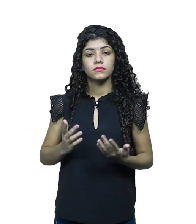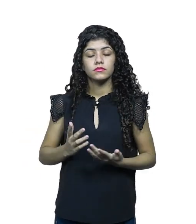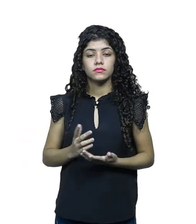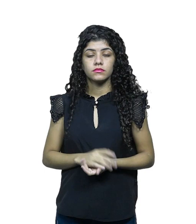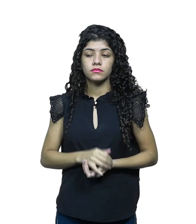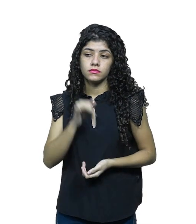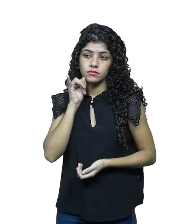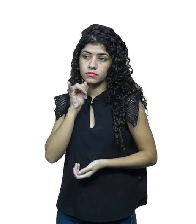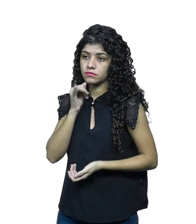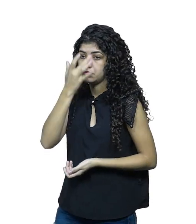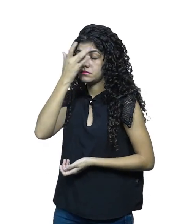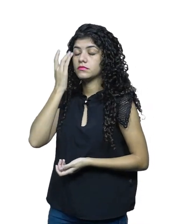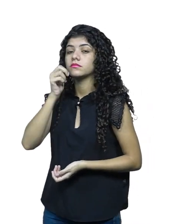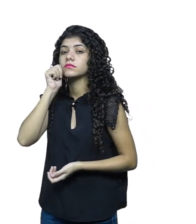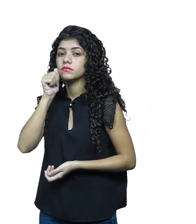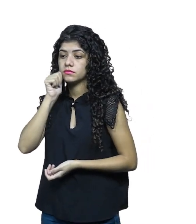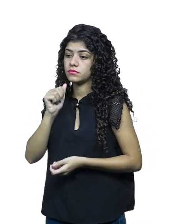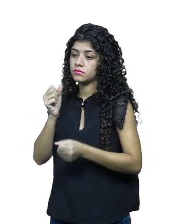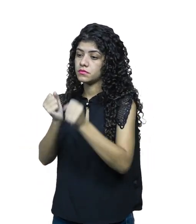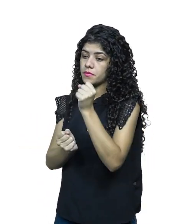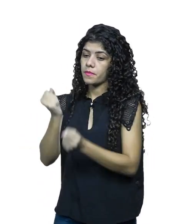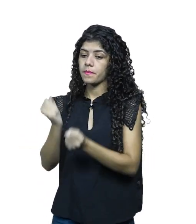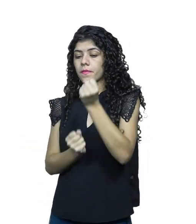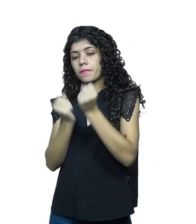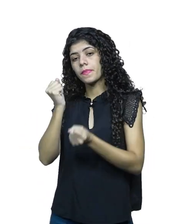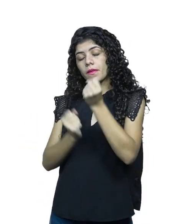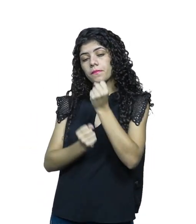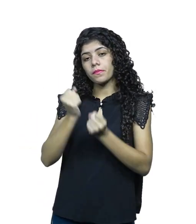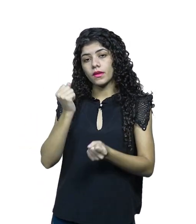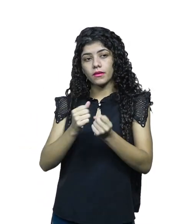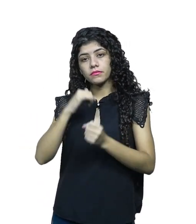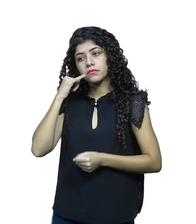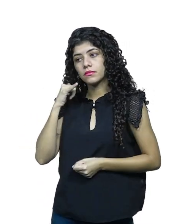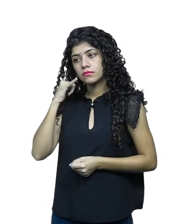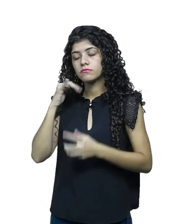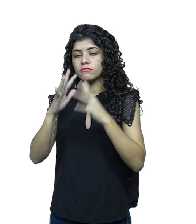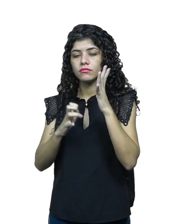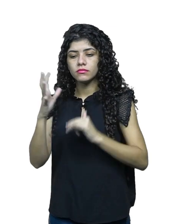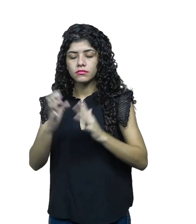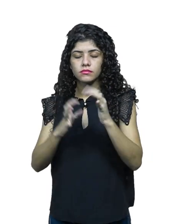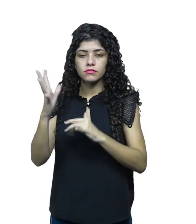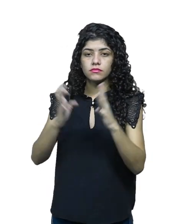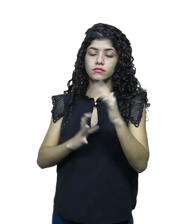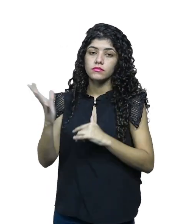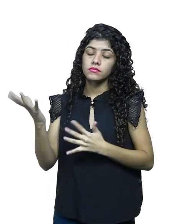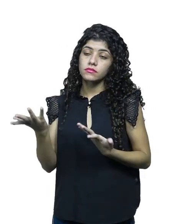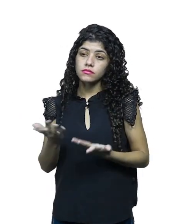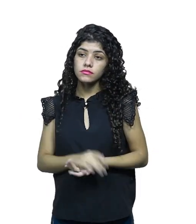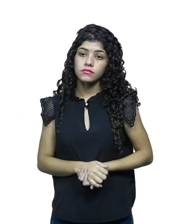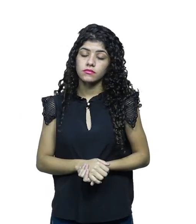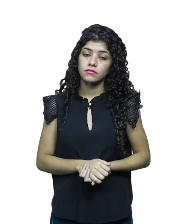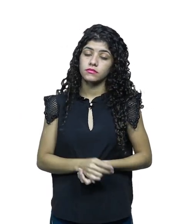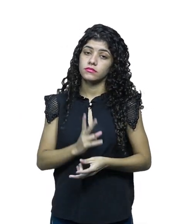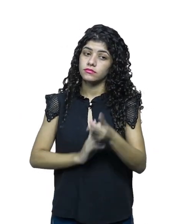de ação. Digamos que Paula está dirigindo o carro dela, está no telefone ao mesmo tempo, discutindo com uma amiga.